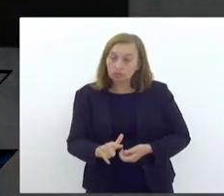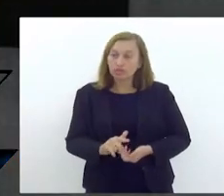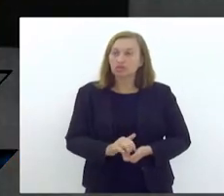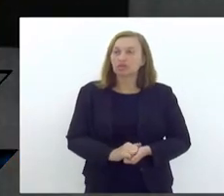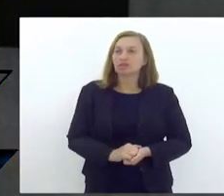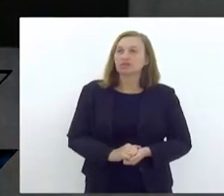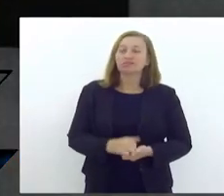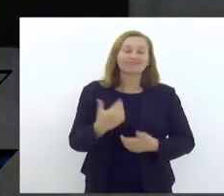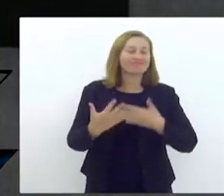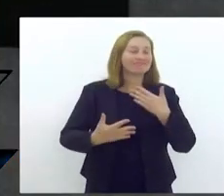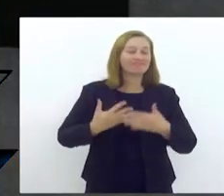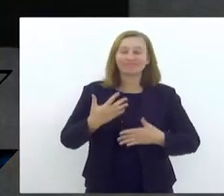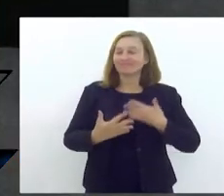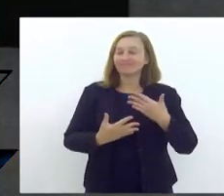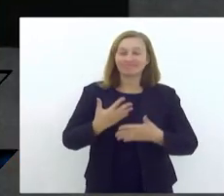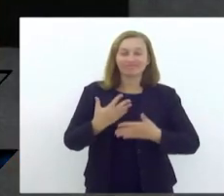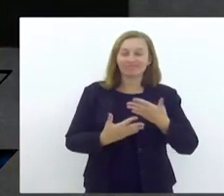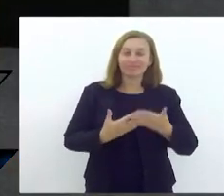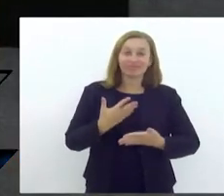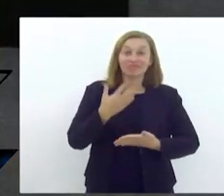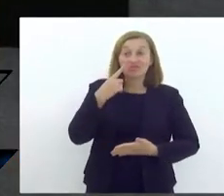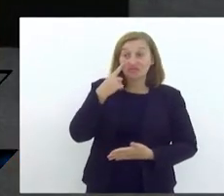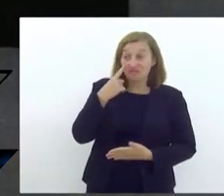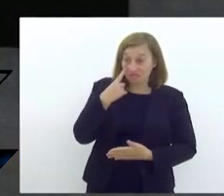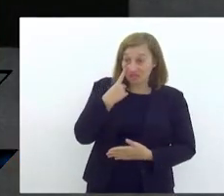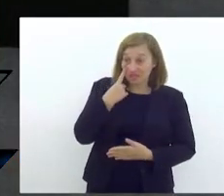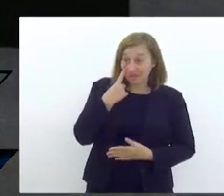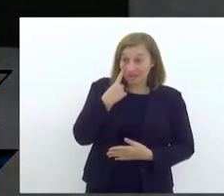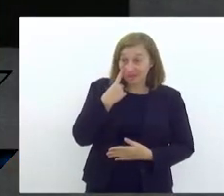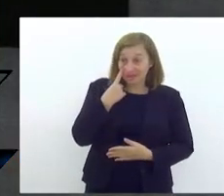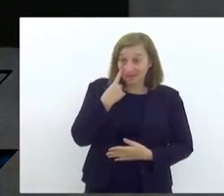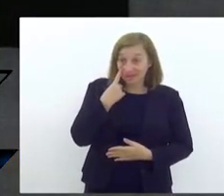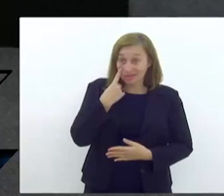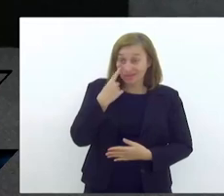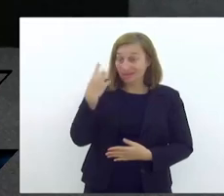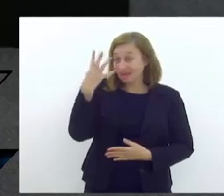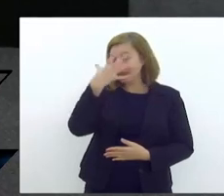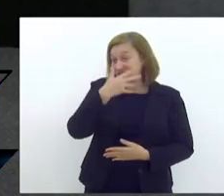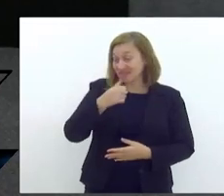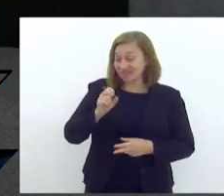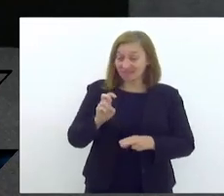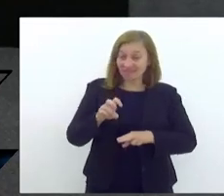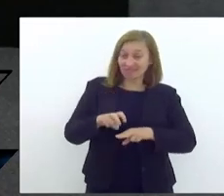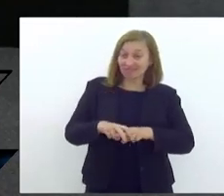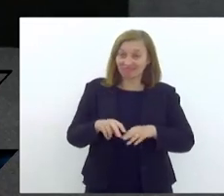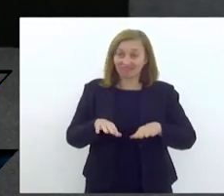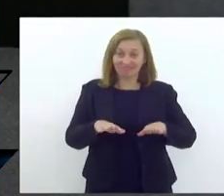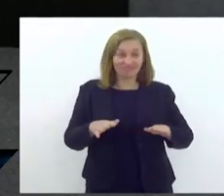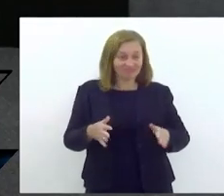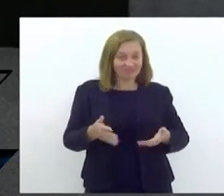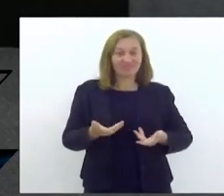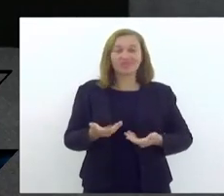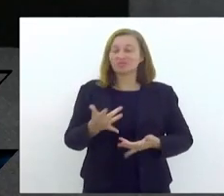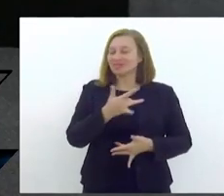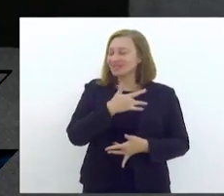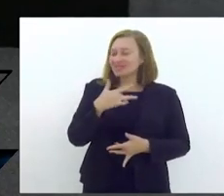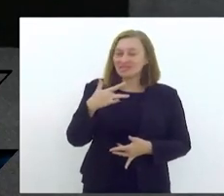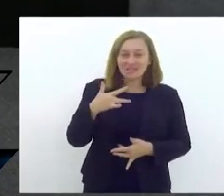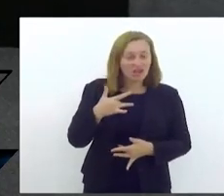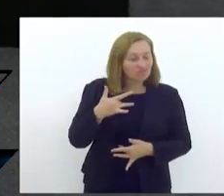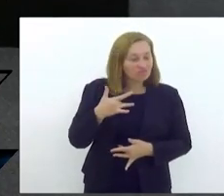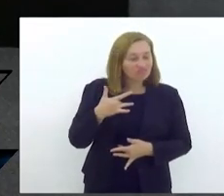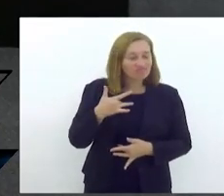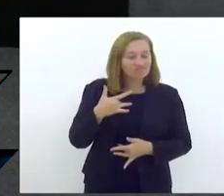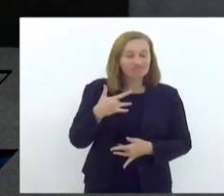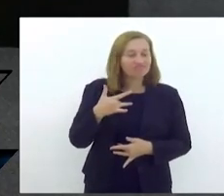uma alegria vê-la Radiante bem disposta com saúde com a